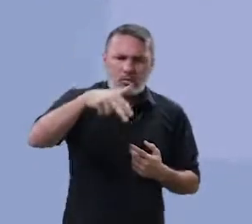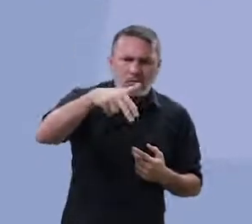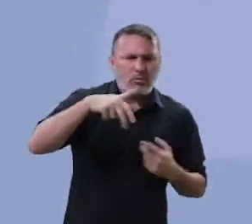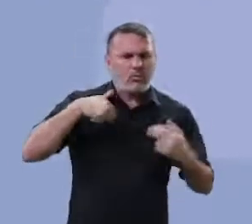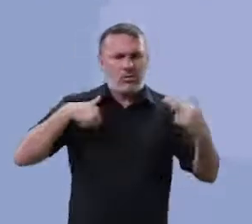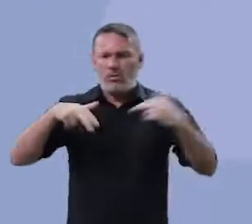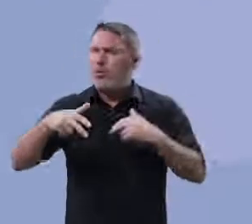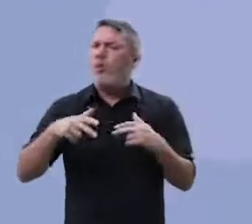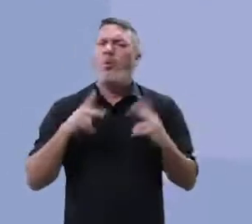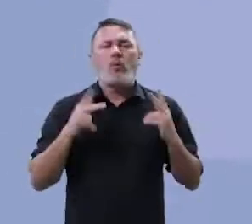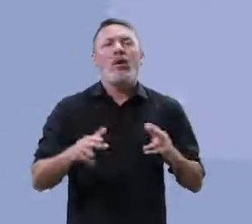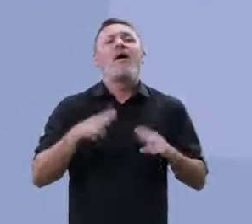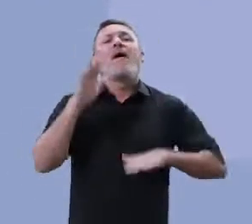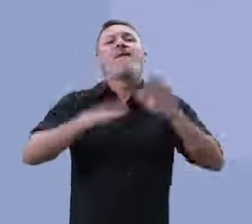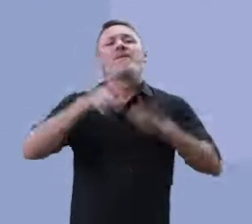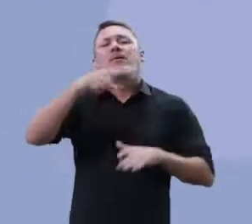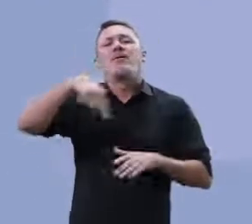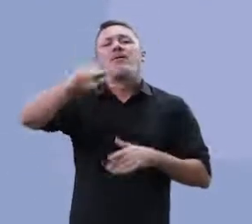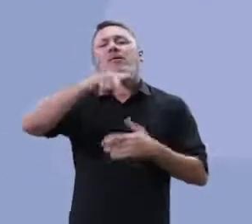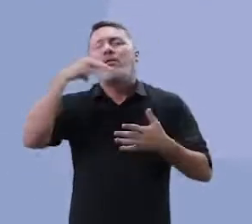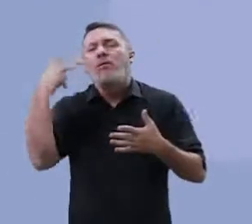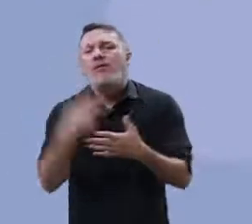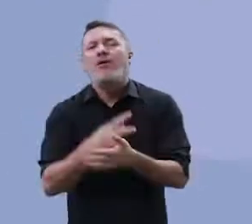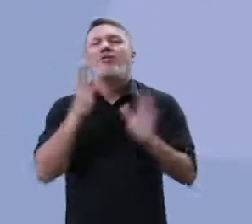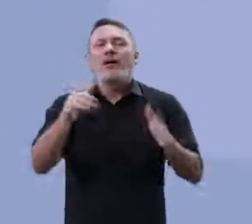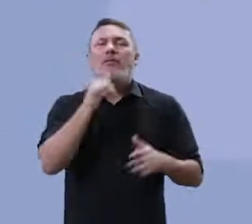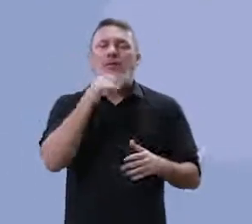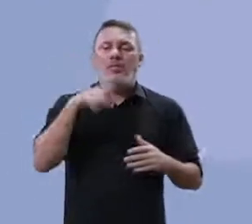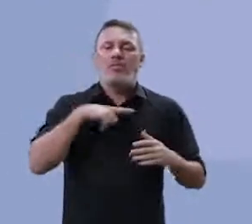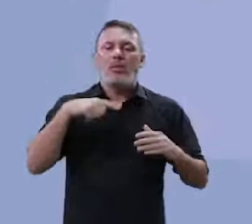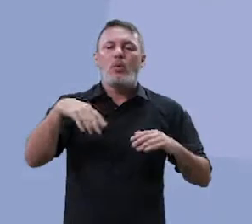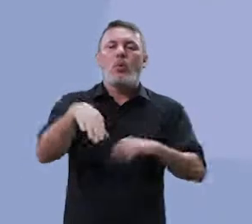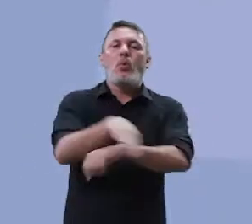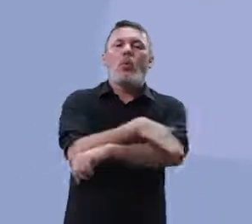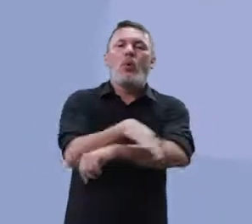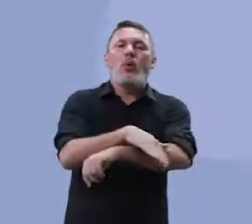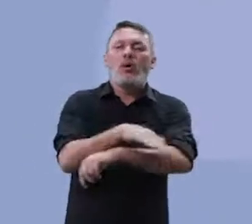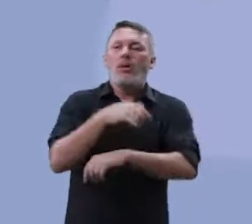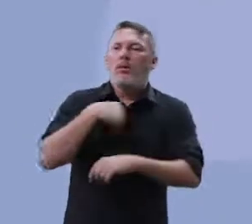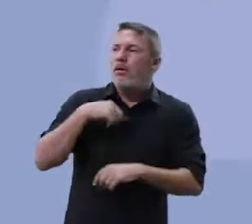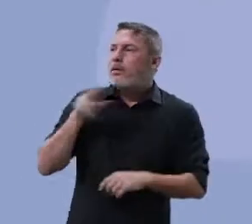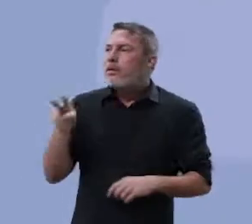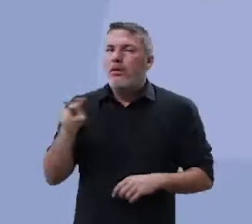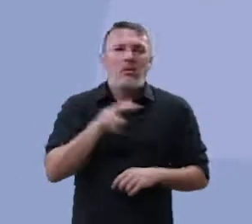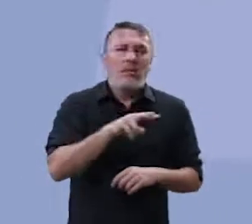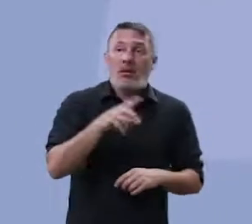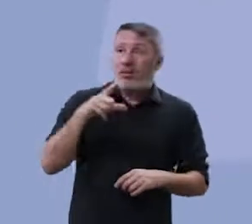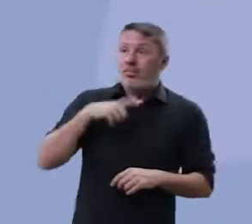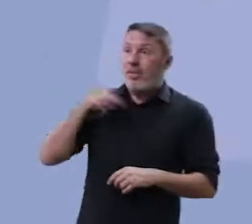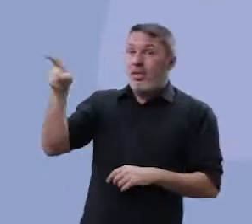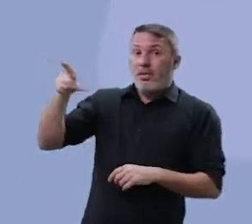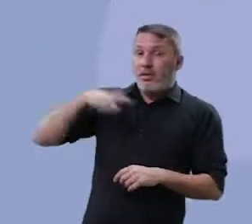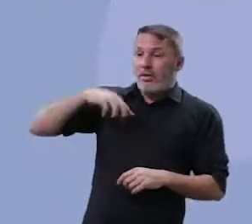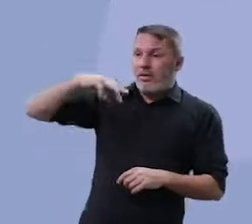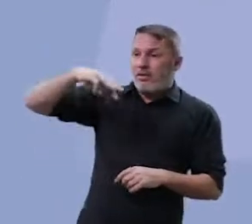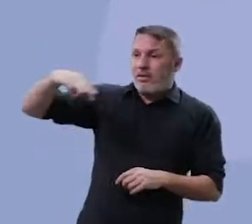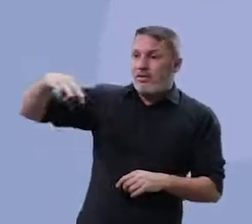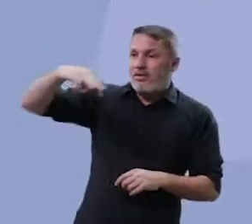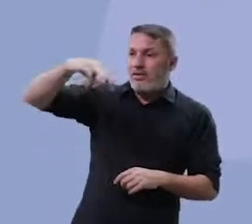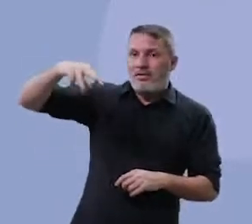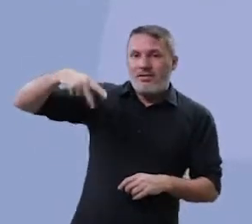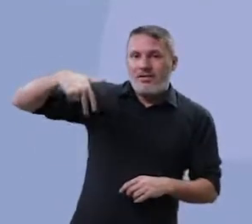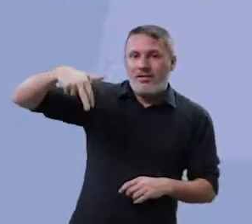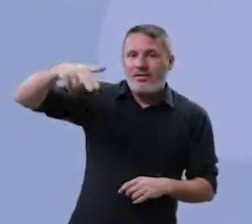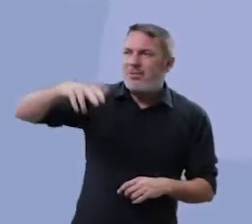pedestre, também tenho culpa. Quantas vezes eu passei em um lugar que não deveria passar, indevido? Ah, a faixa pedestre é lá do outro